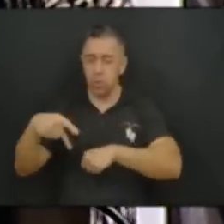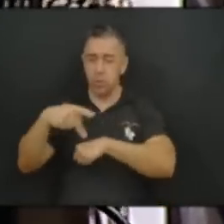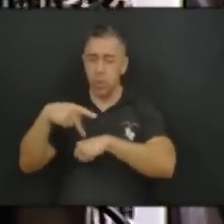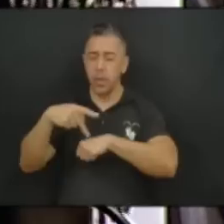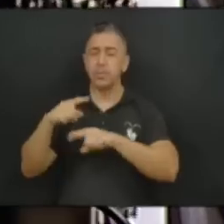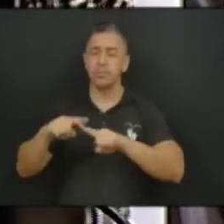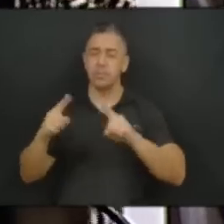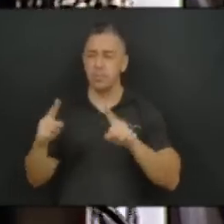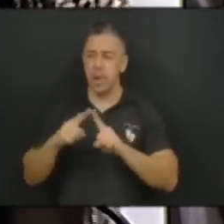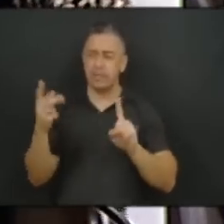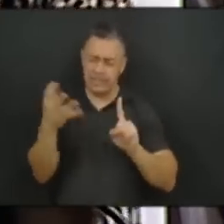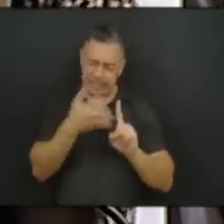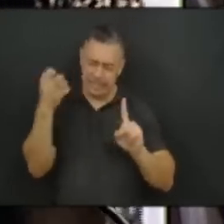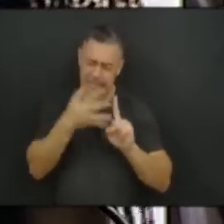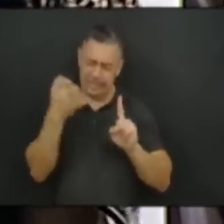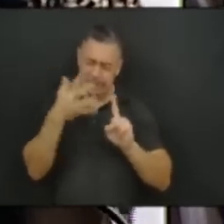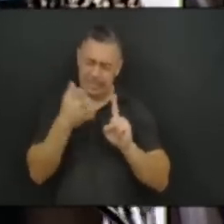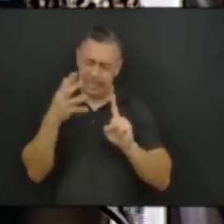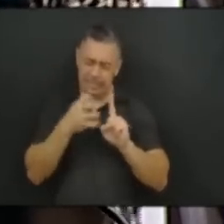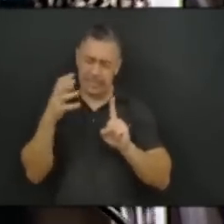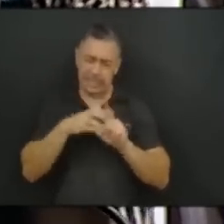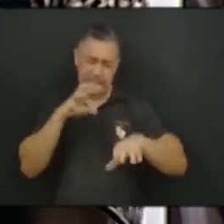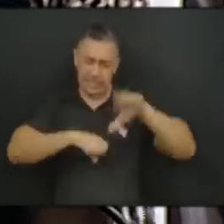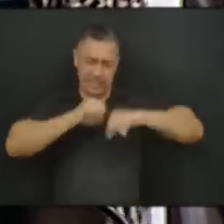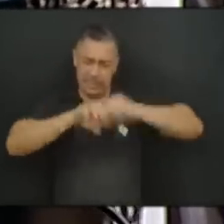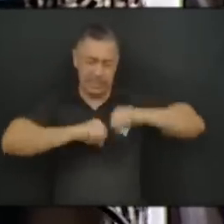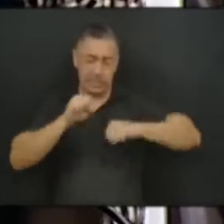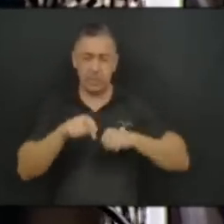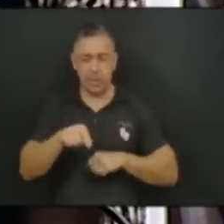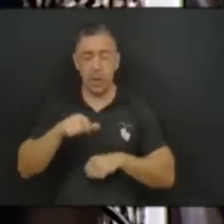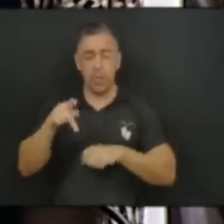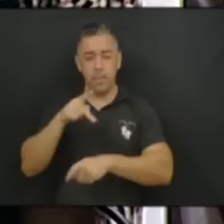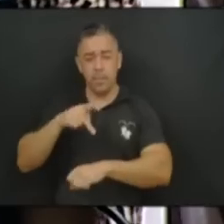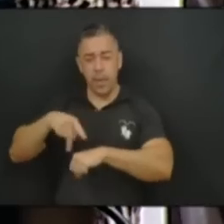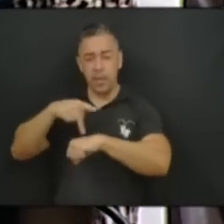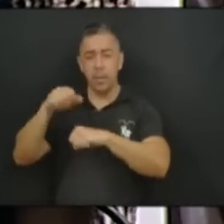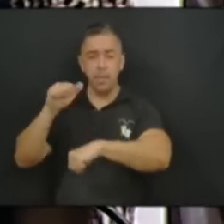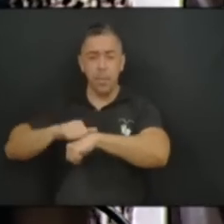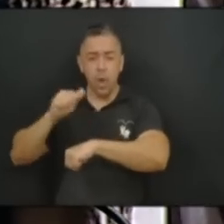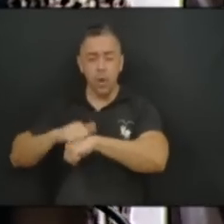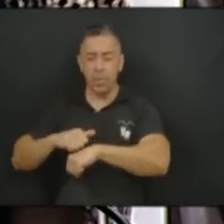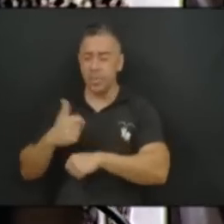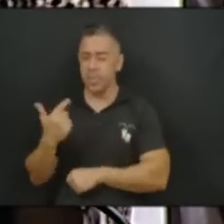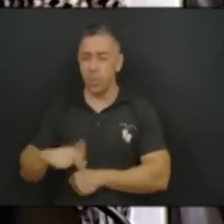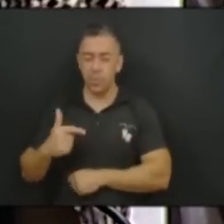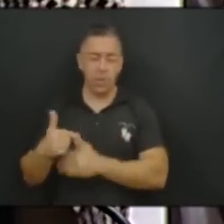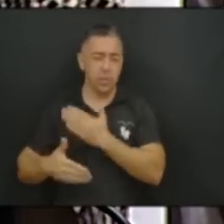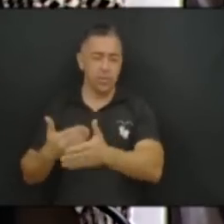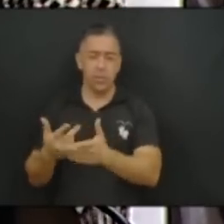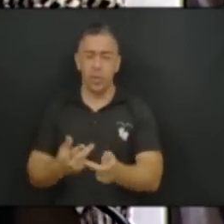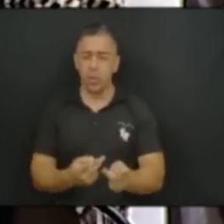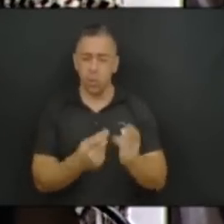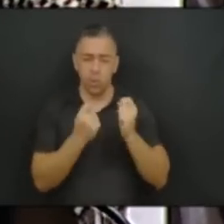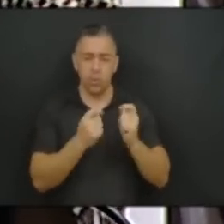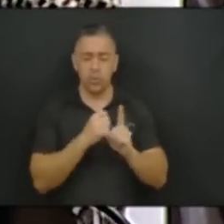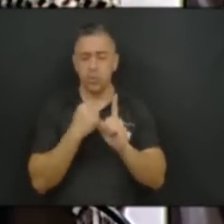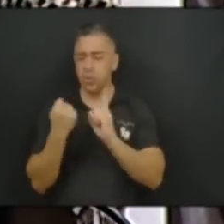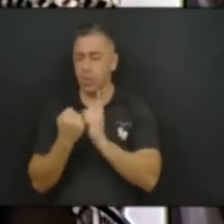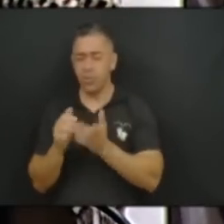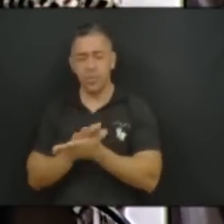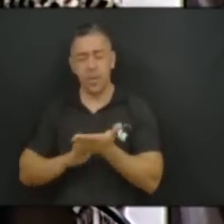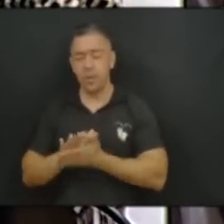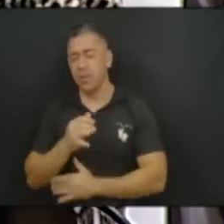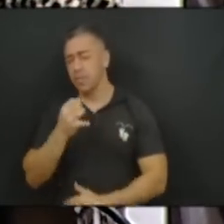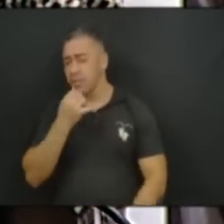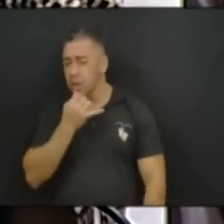explorado durante séculos é um país pobre sem desenvolvimento econômico e social